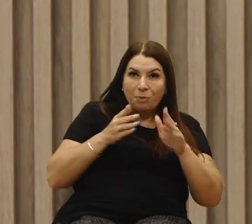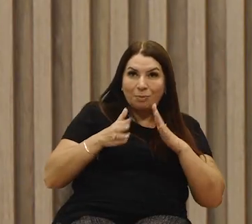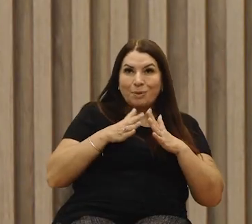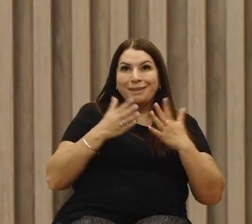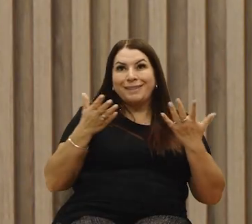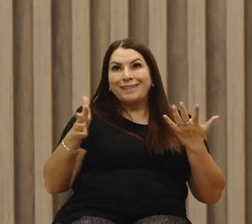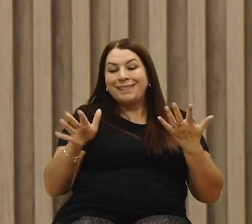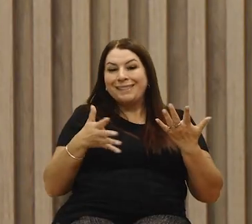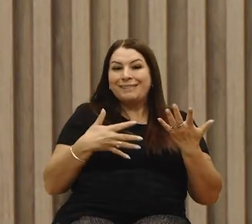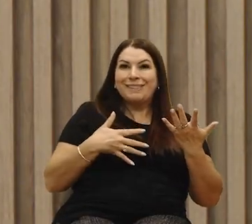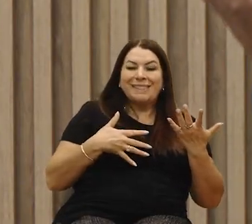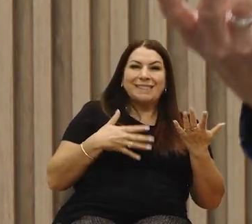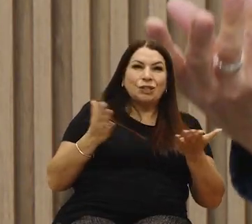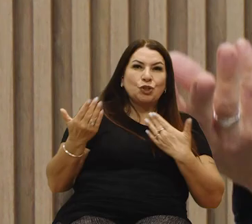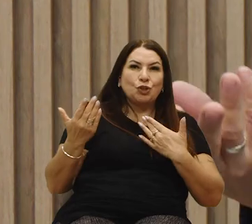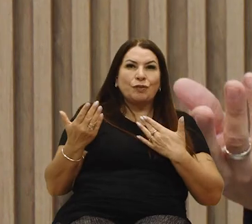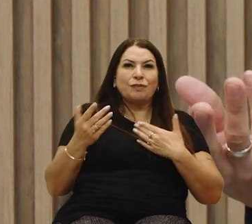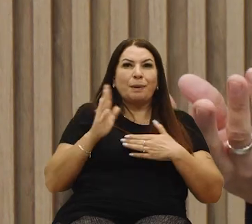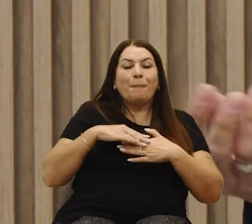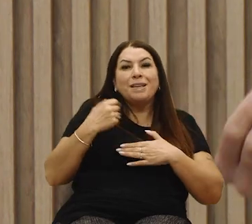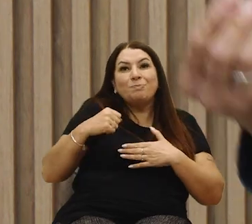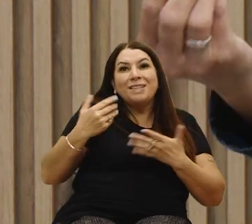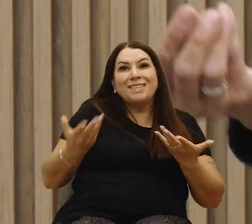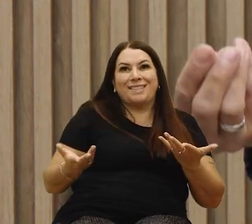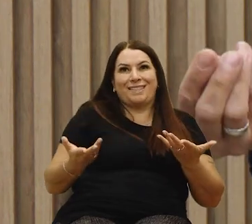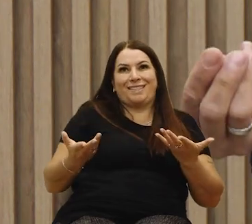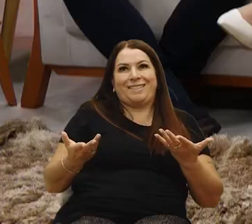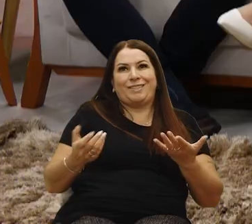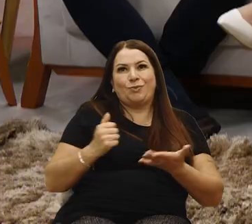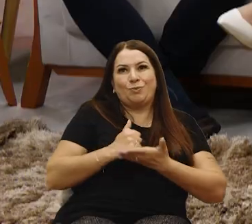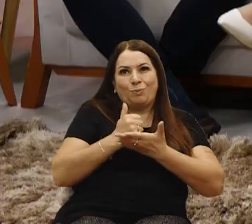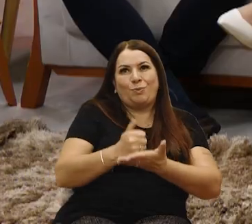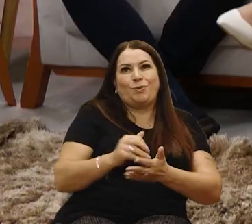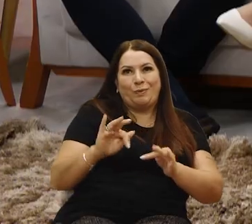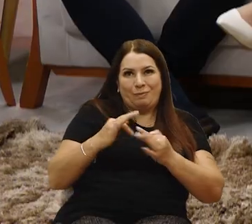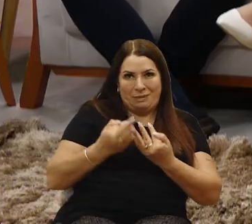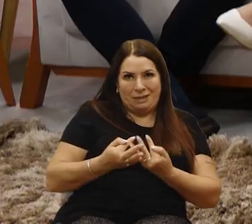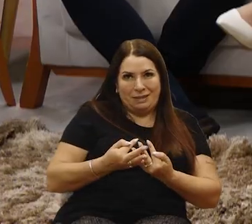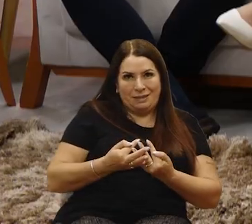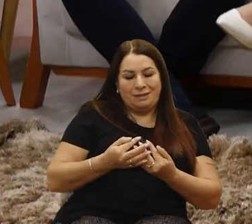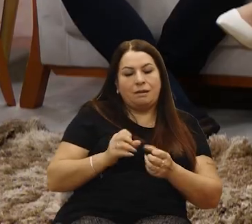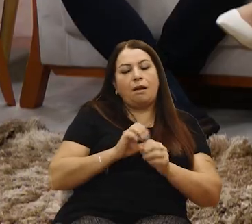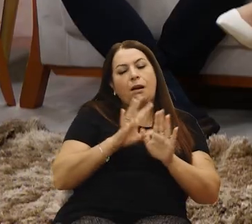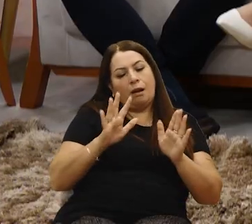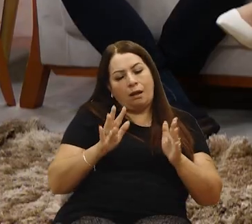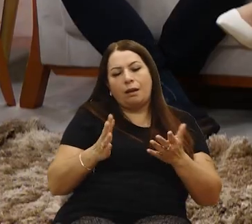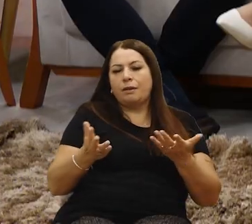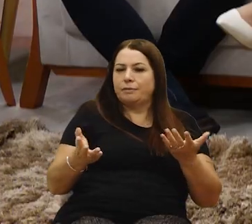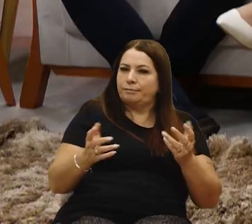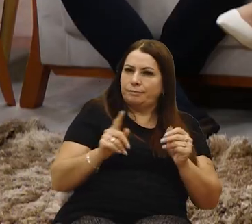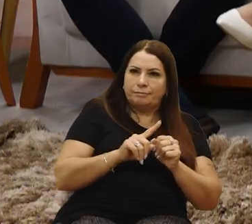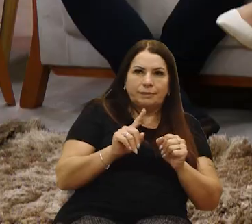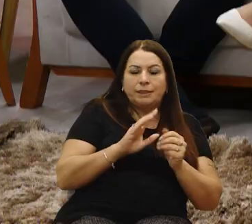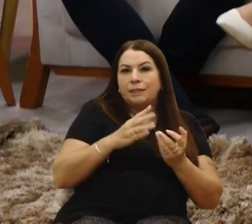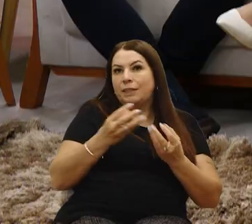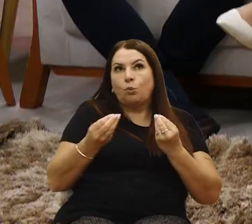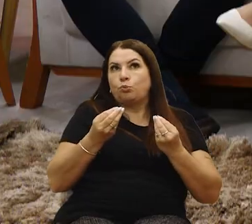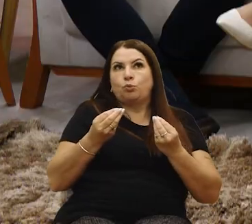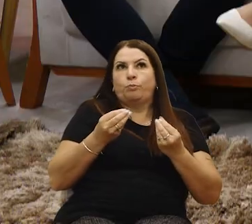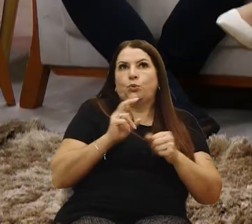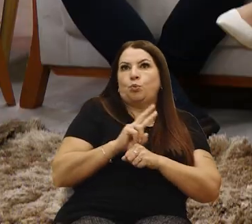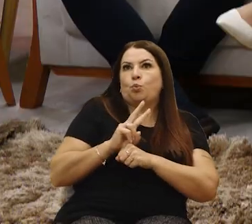que talvez esse jovem mais precise de um suporte familiar, claro, racional, não tão